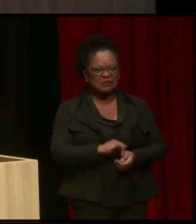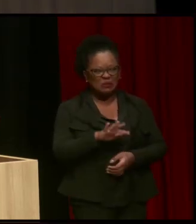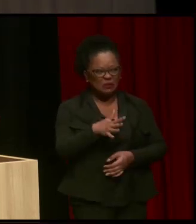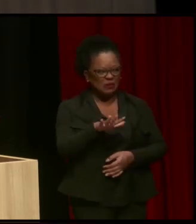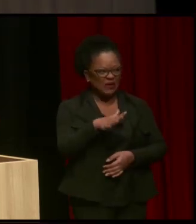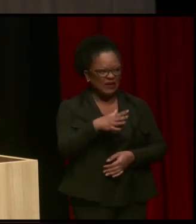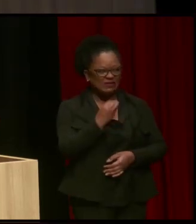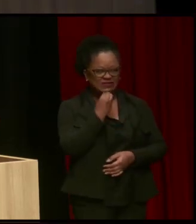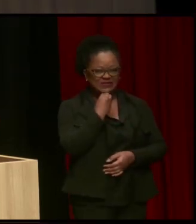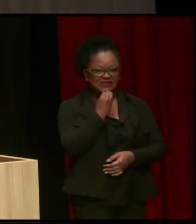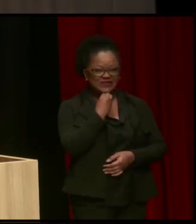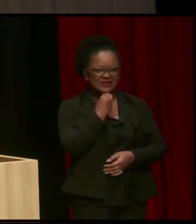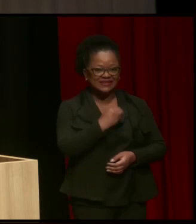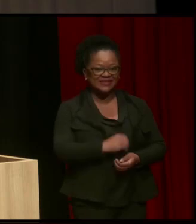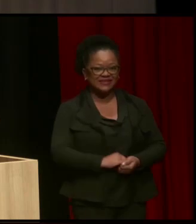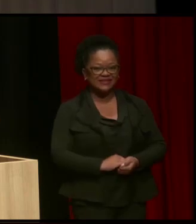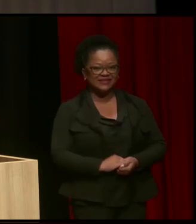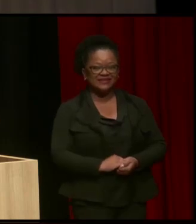menos.